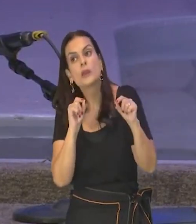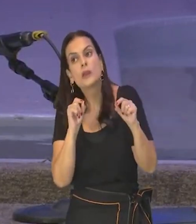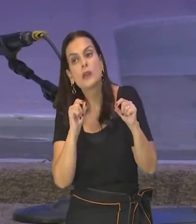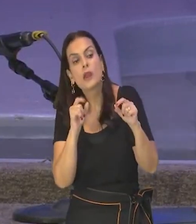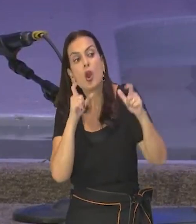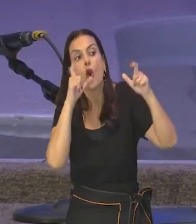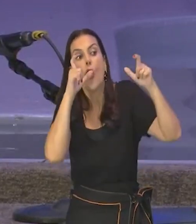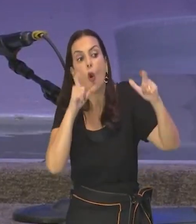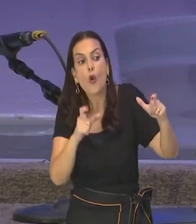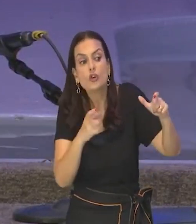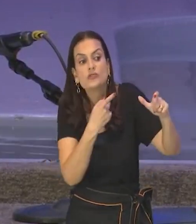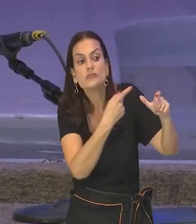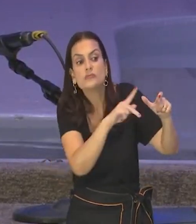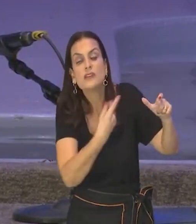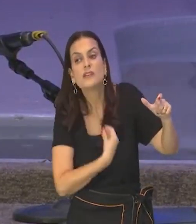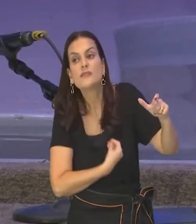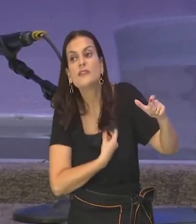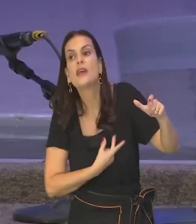passará a eternidade.